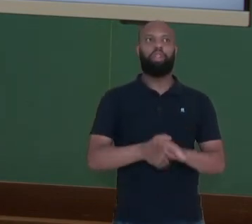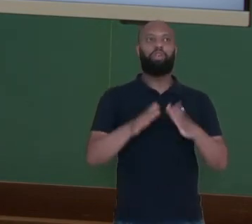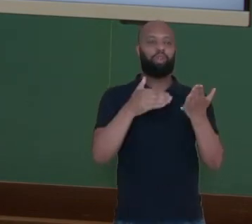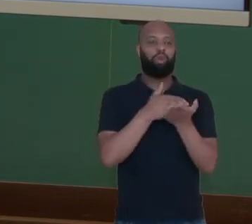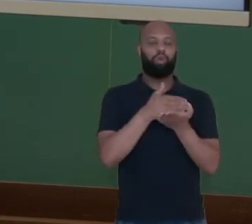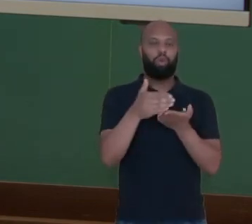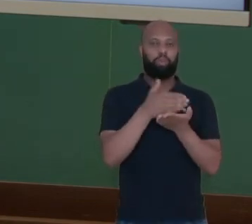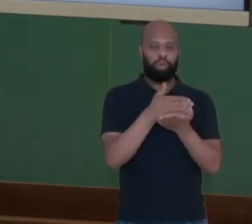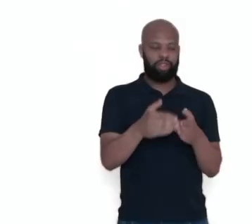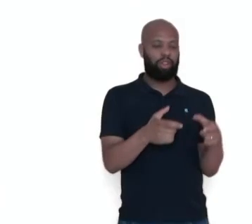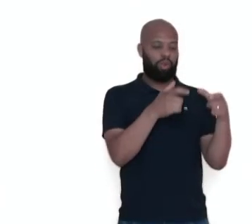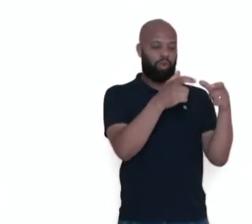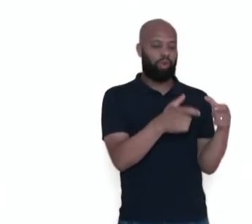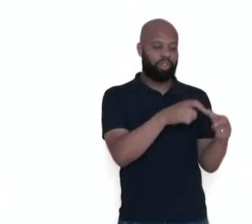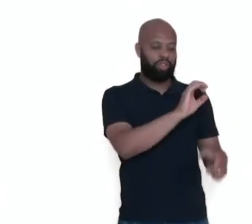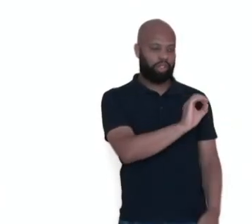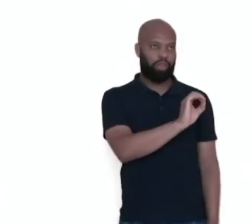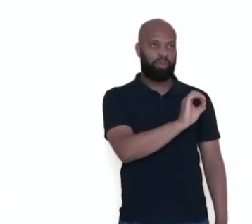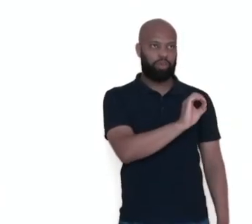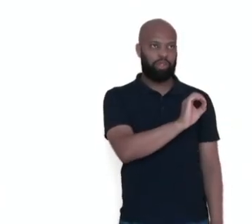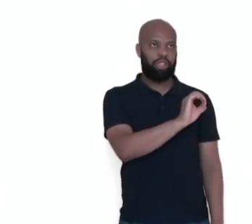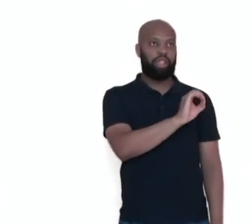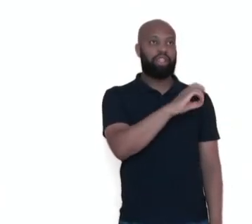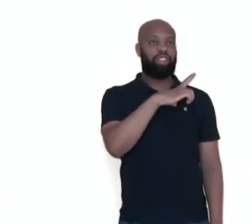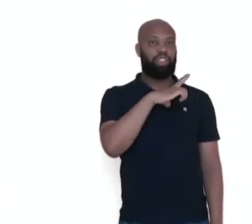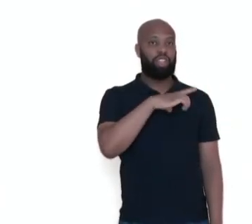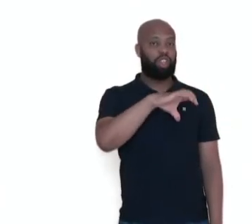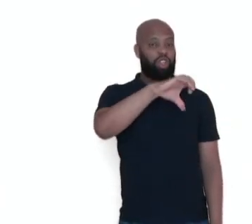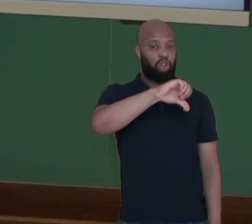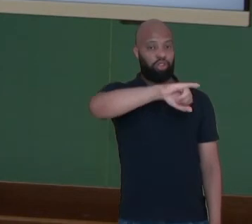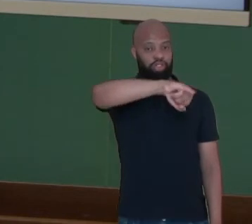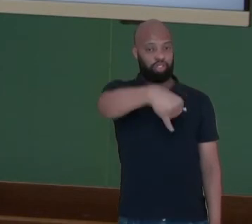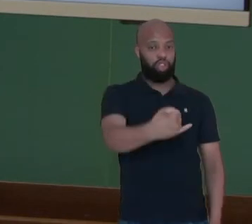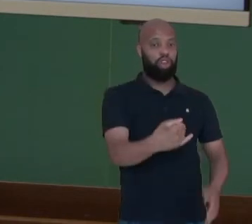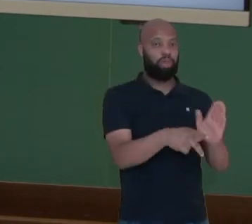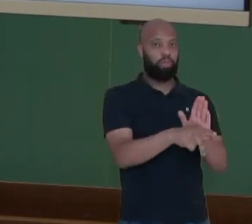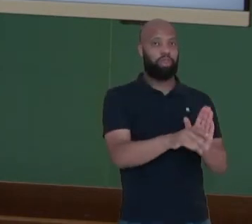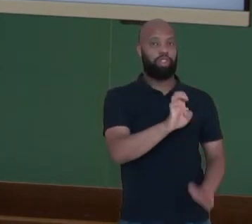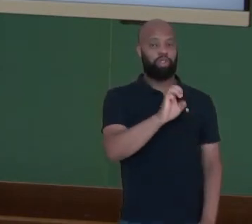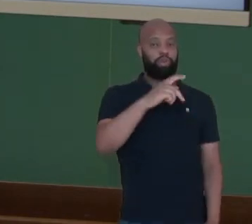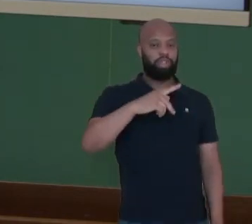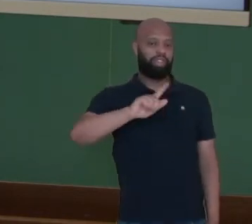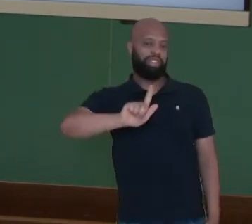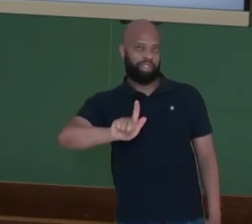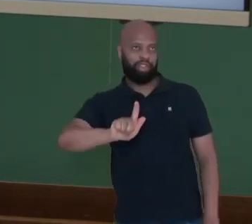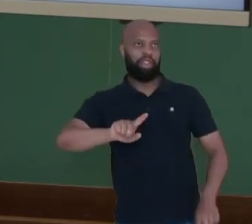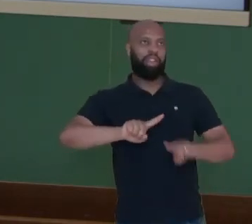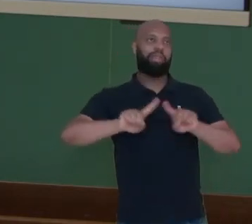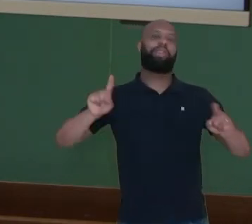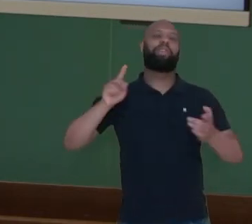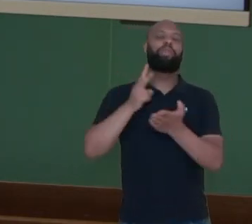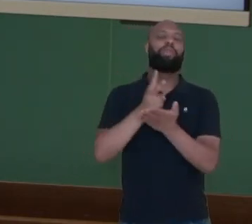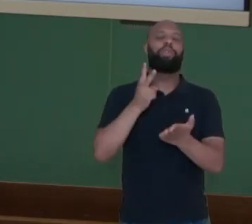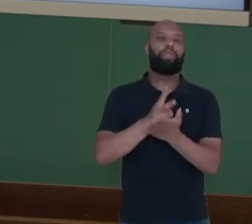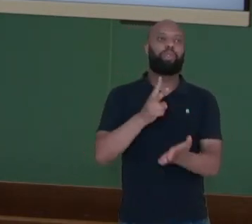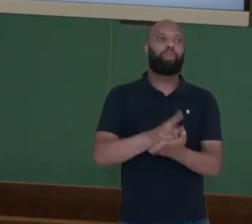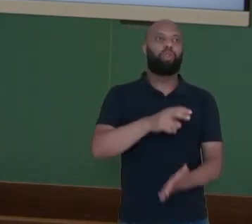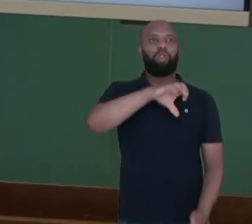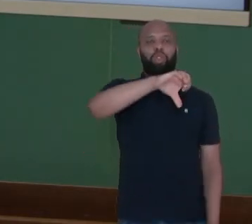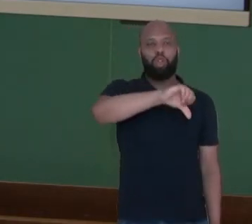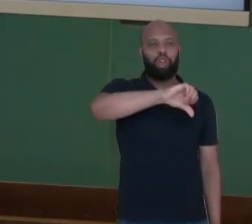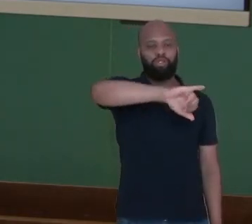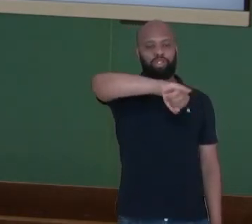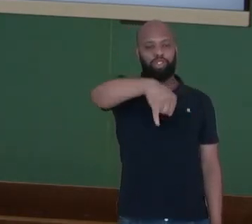partiu da posição 0 com 9 joules de energia potencial. Ele manteve esses 9